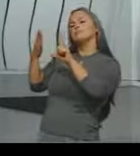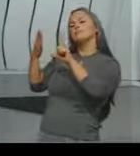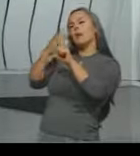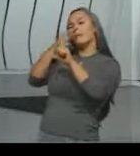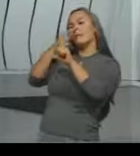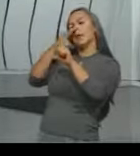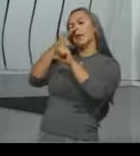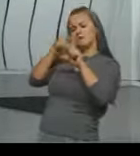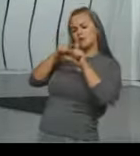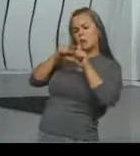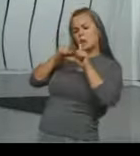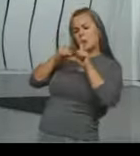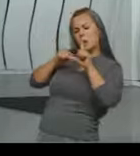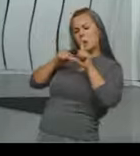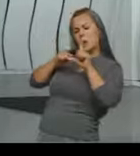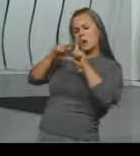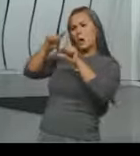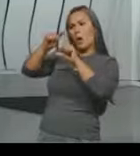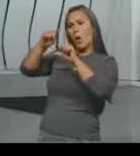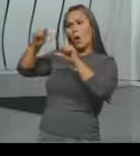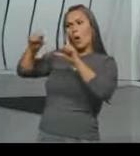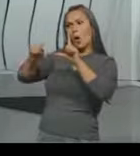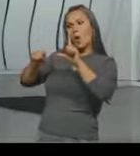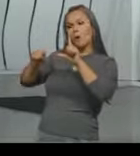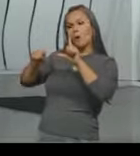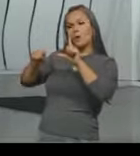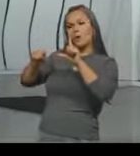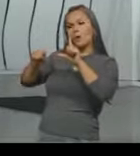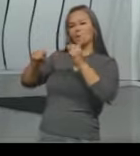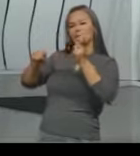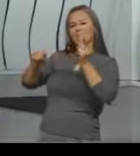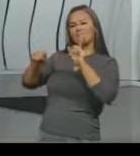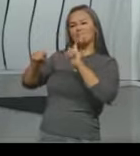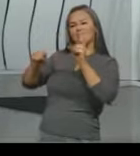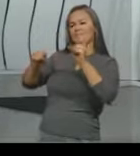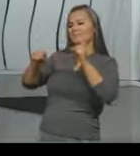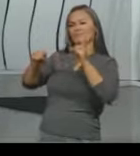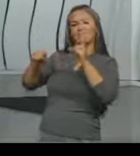maior. Então o ângulo vai ser maior. E vai valer